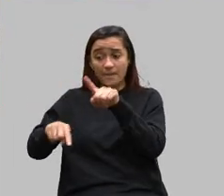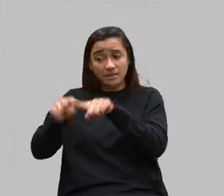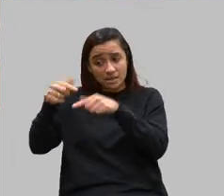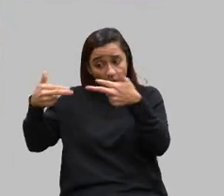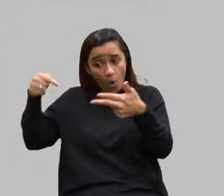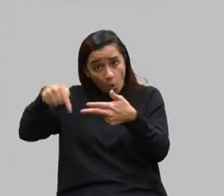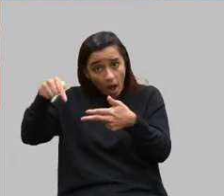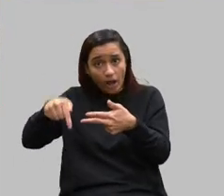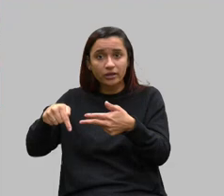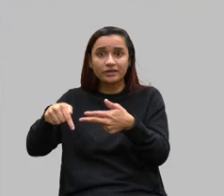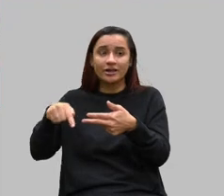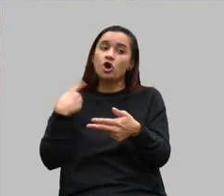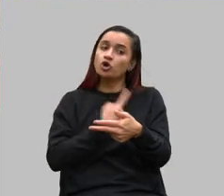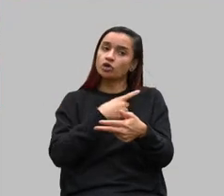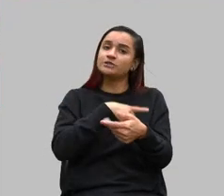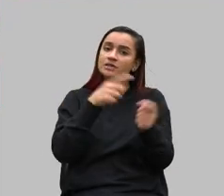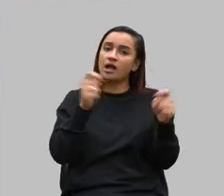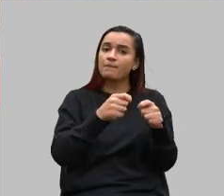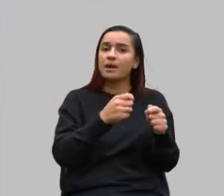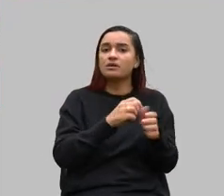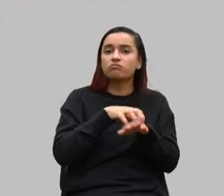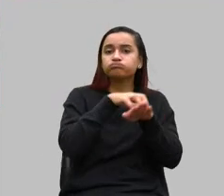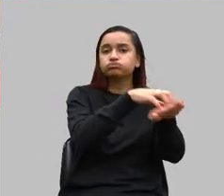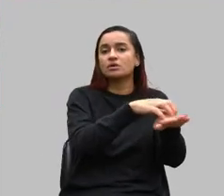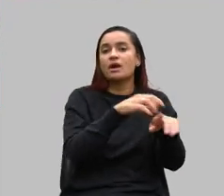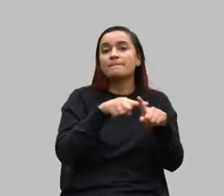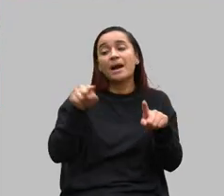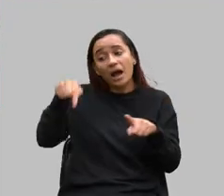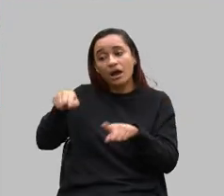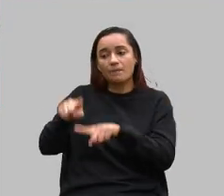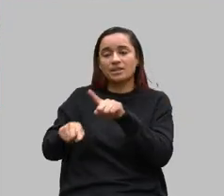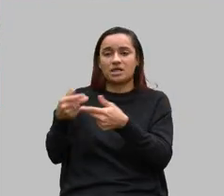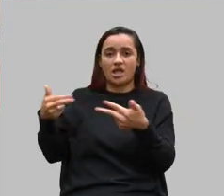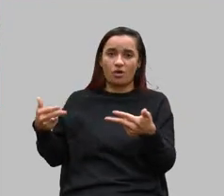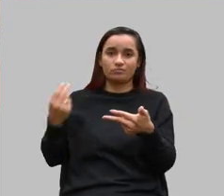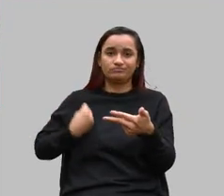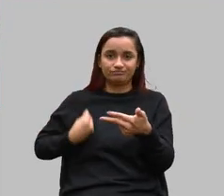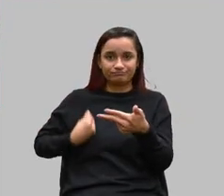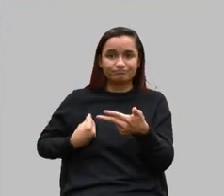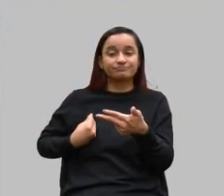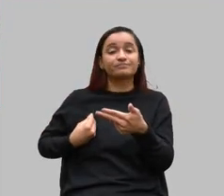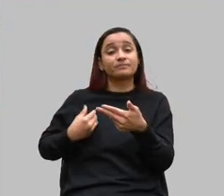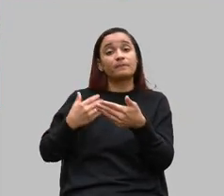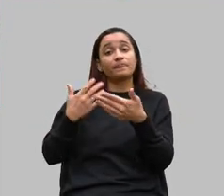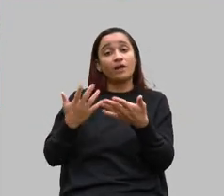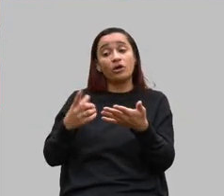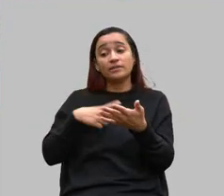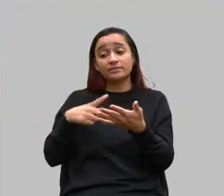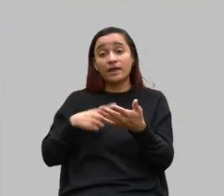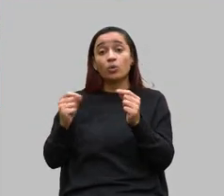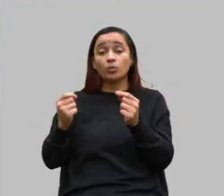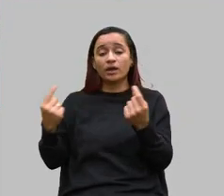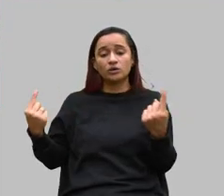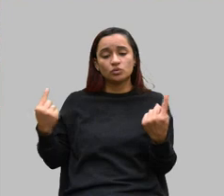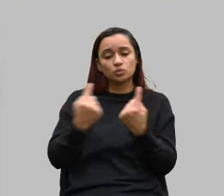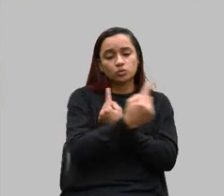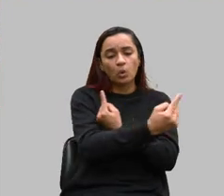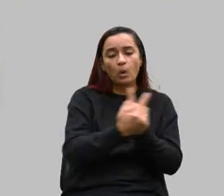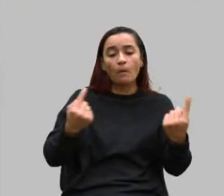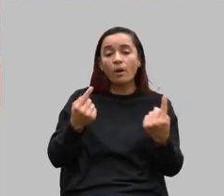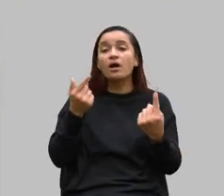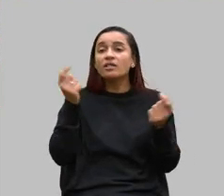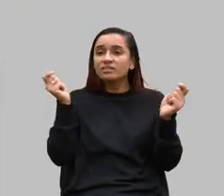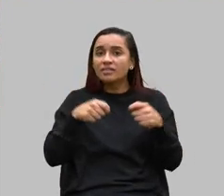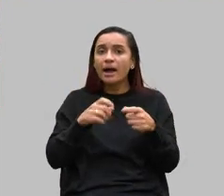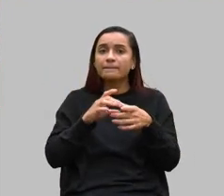né então Eh nós temos entre essas linhas um corredor eh que pode ser reativado